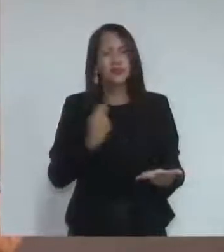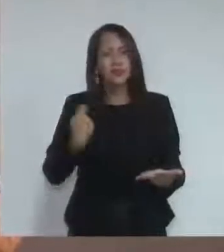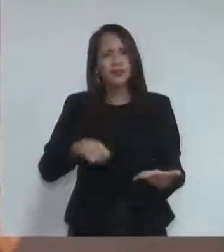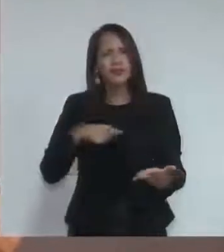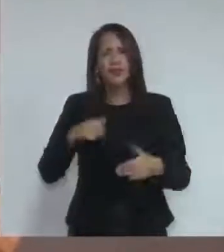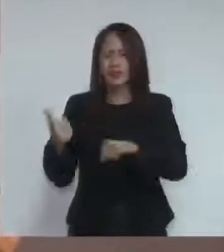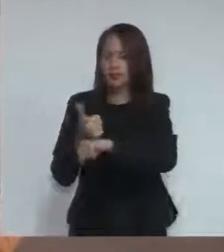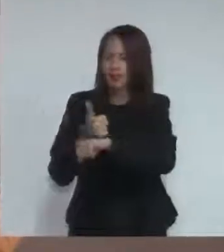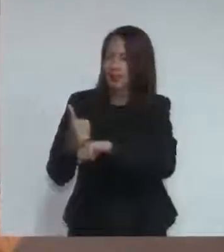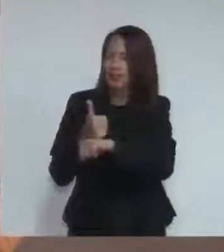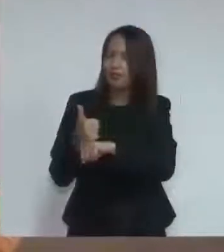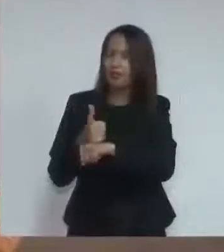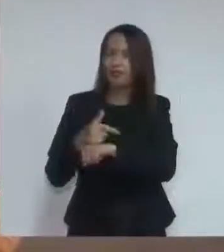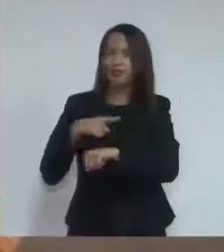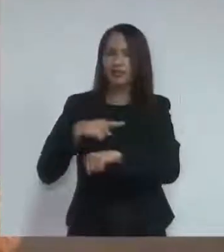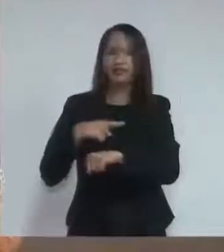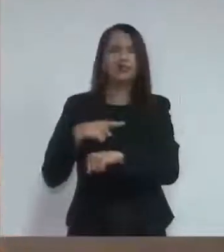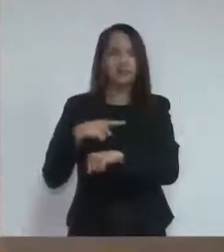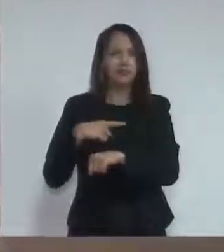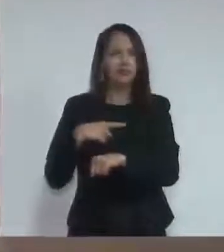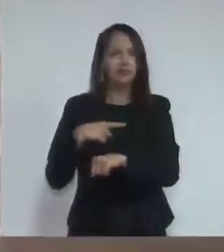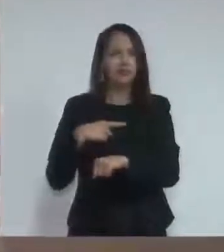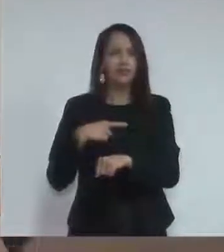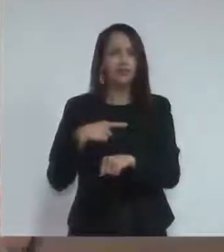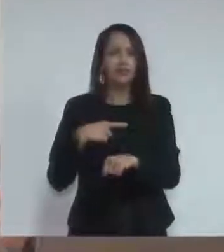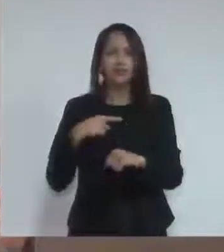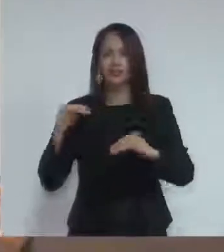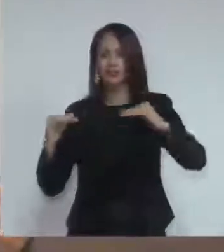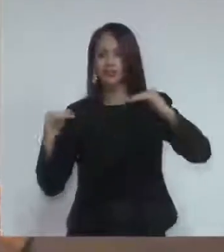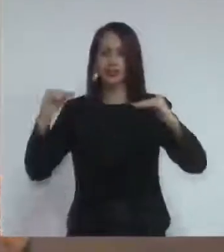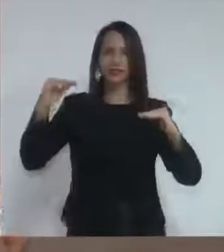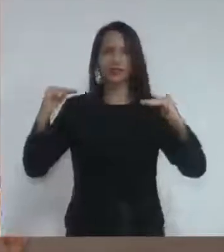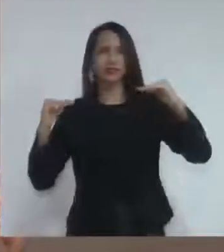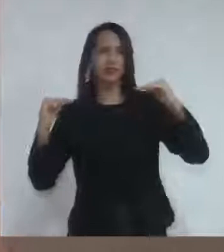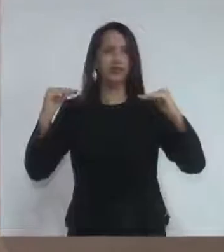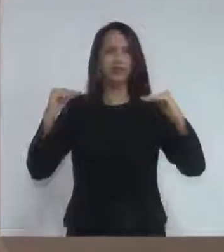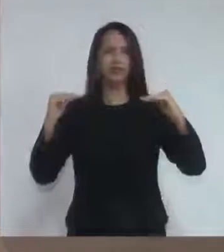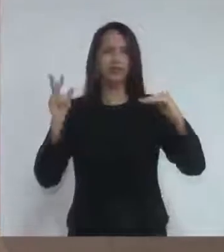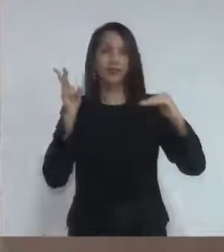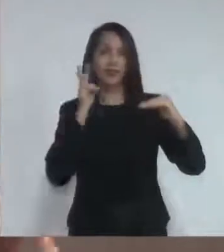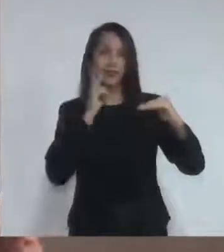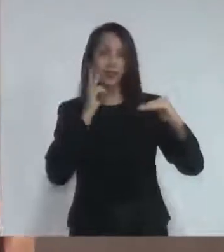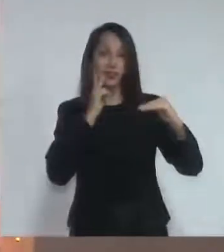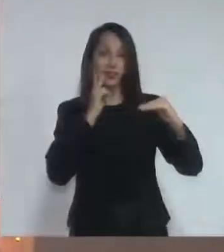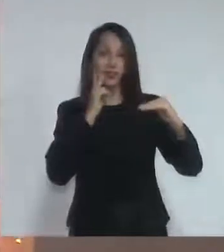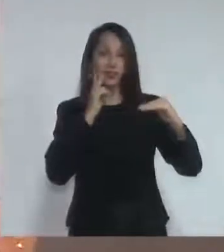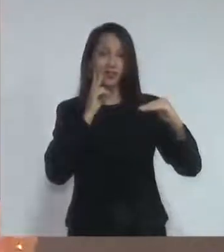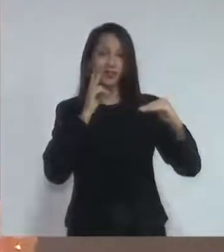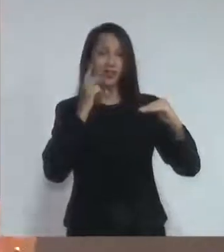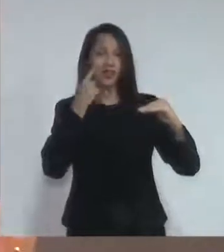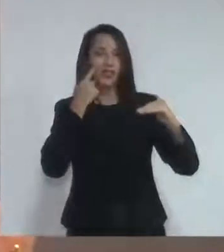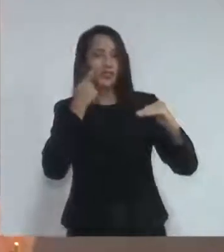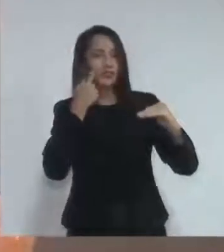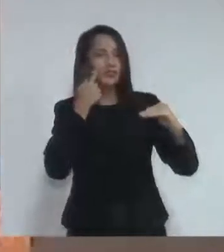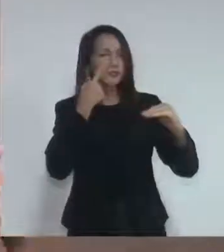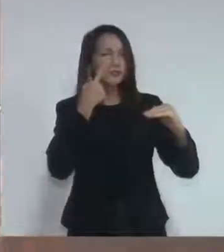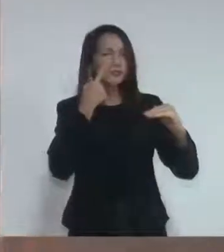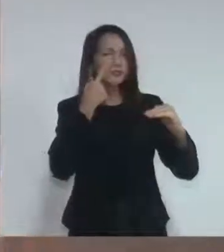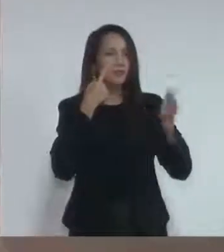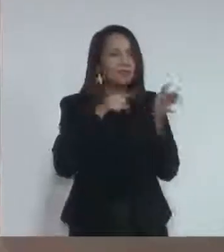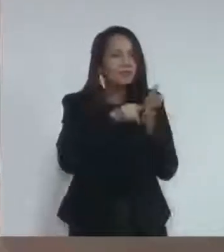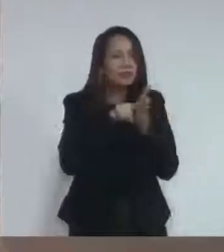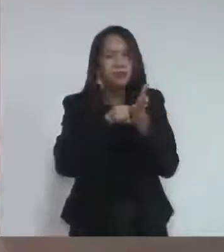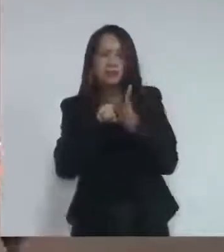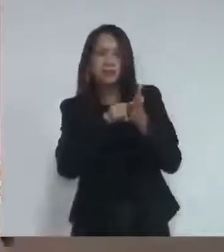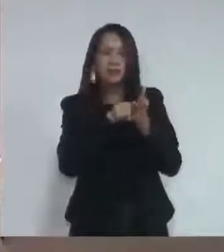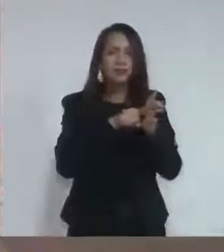de profissionais e essa conta, ela fecha no balanço, não é? Se Vinhedo, vou fazer uma estimativa aqui. Se